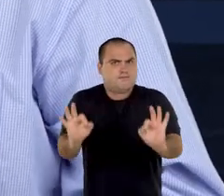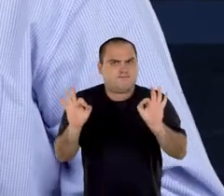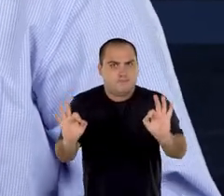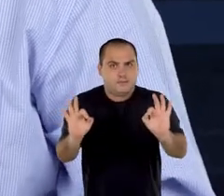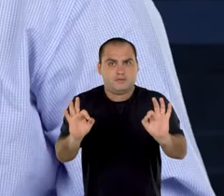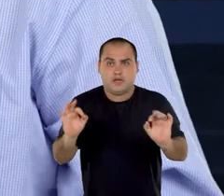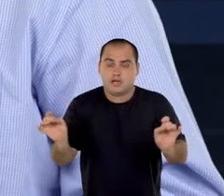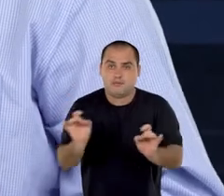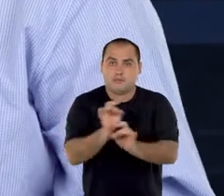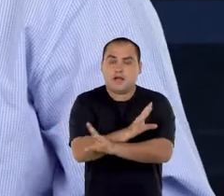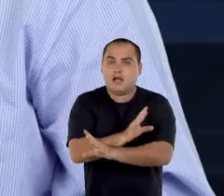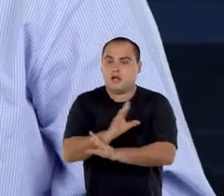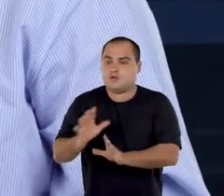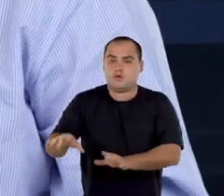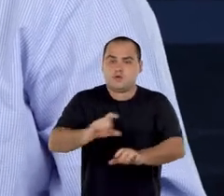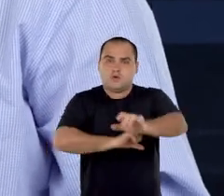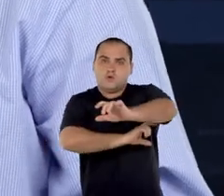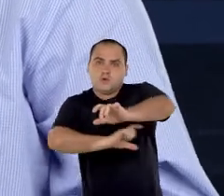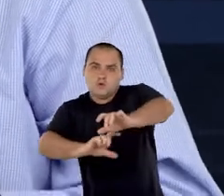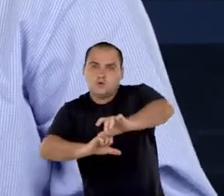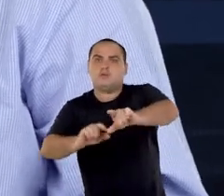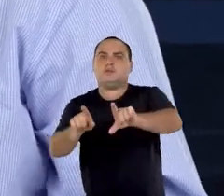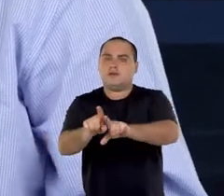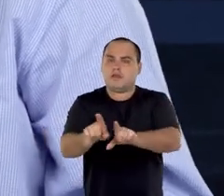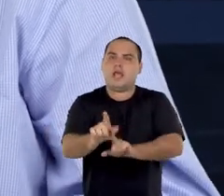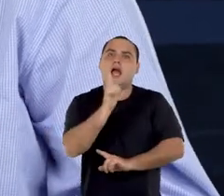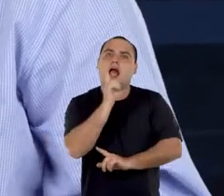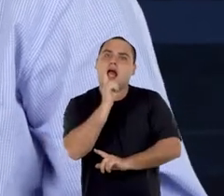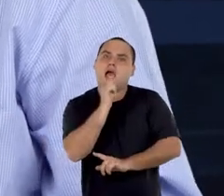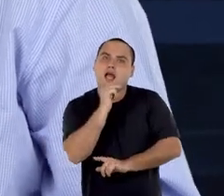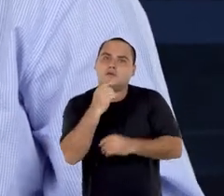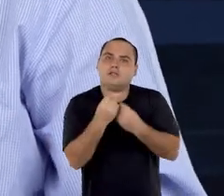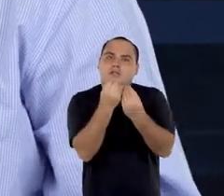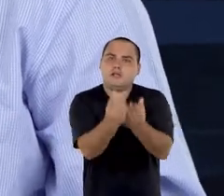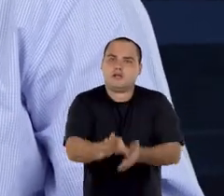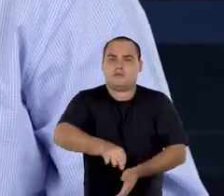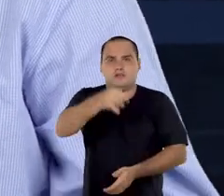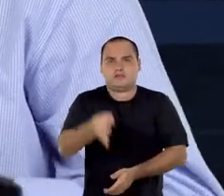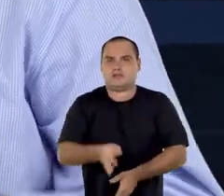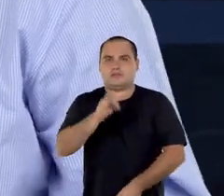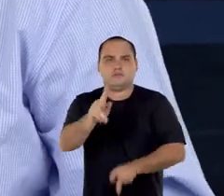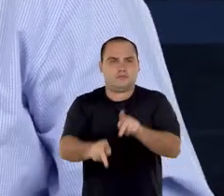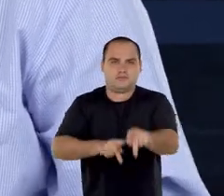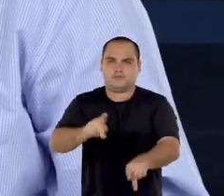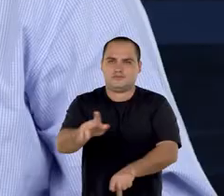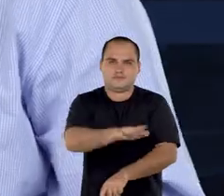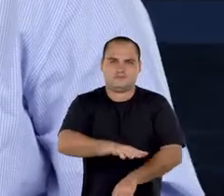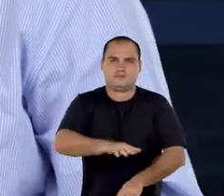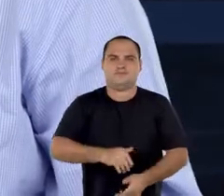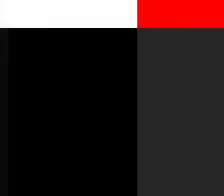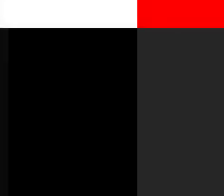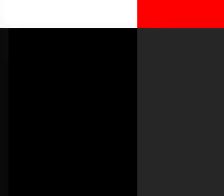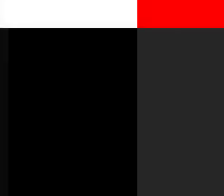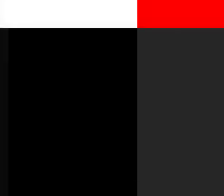para terminar a rede de esgoto e também servir água de qualidade nas torneiras da nossa